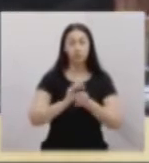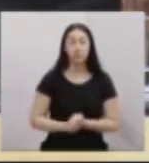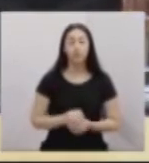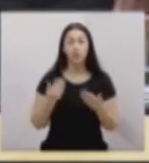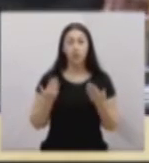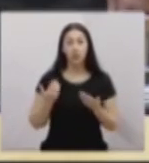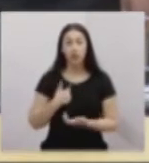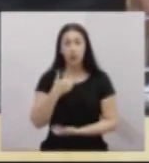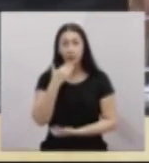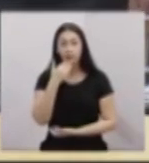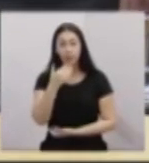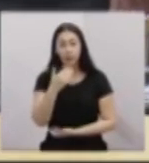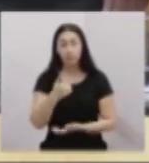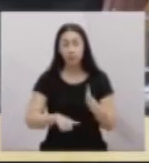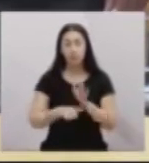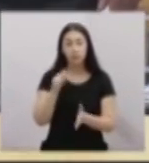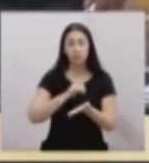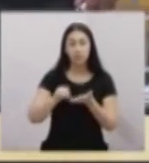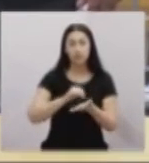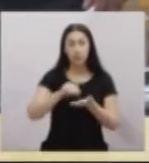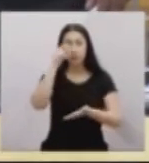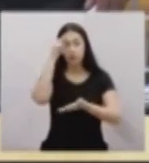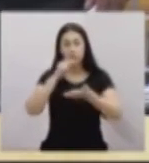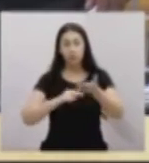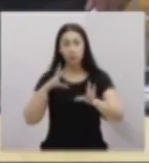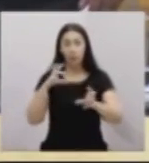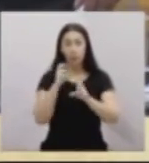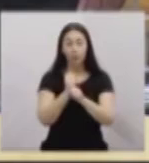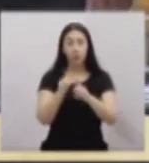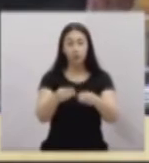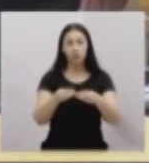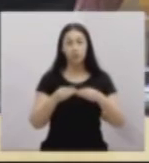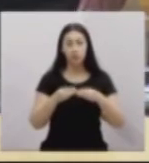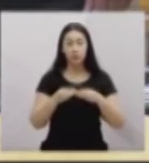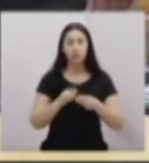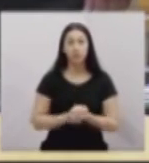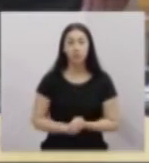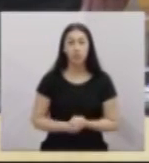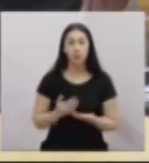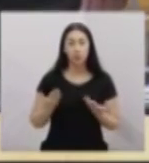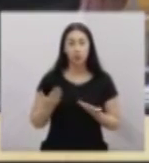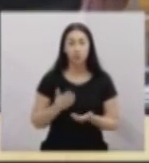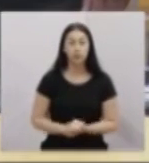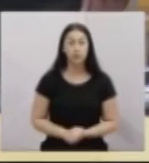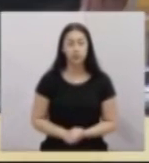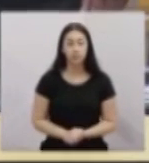então, solicito ao primeiro secretário que faça a leitura da síntese das moções protocoladas para esta sessão.